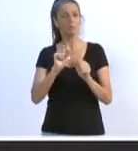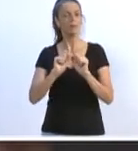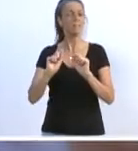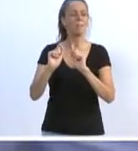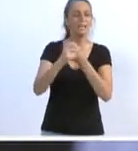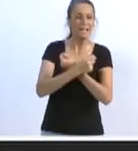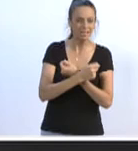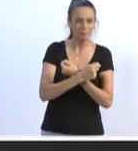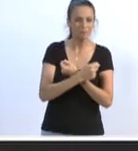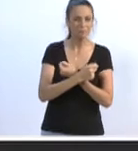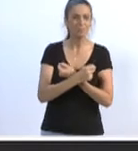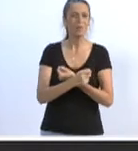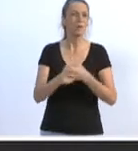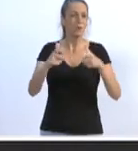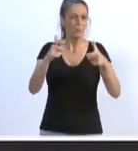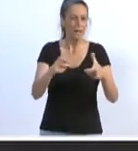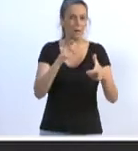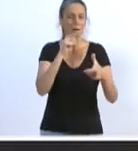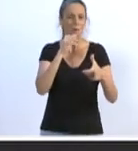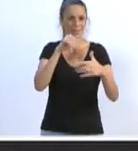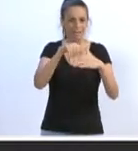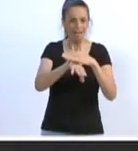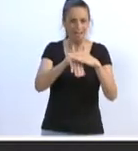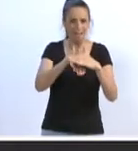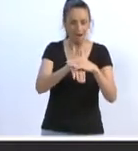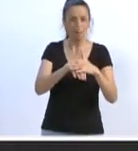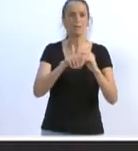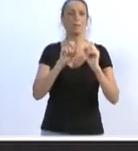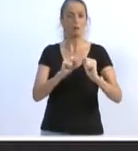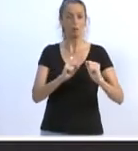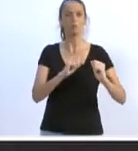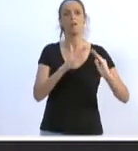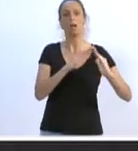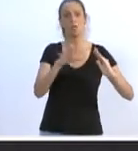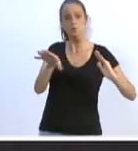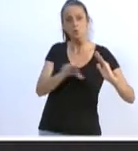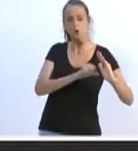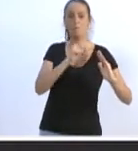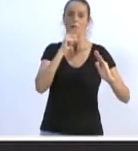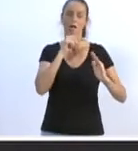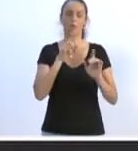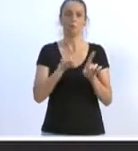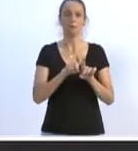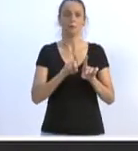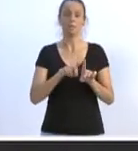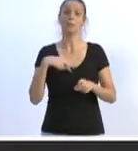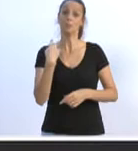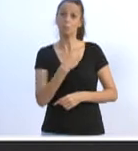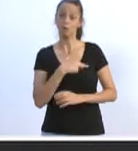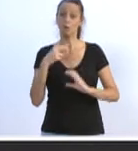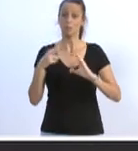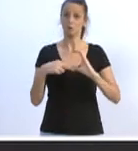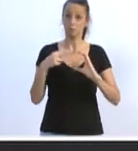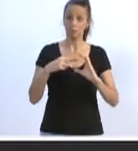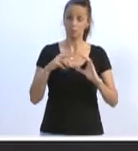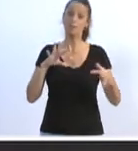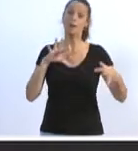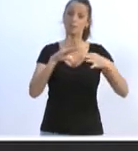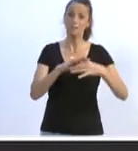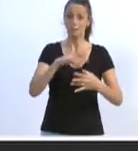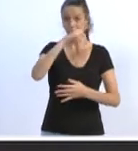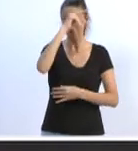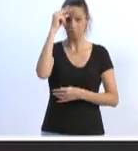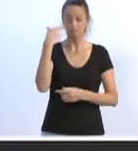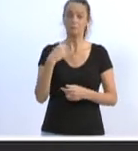mas precisamos sim irmanados aqui toda a casa legislativa bem como o executivo tratar com muito carinho essa situação inadmissível